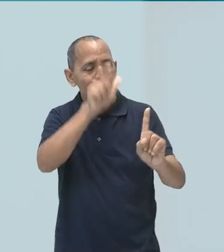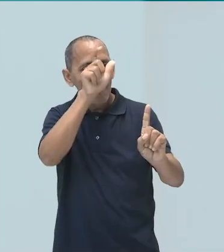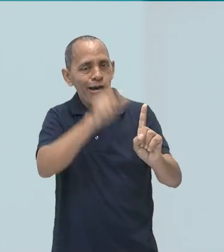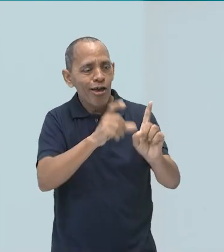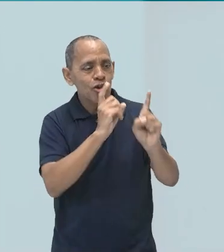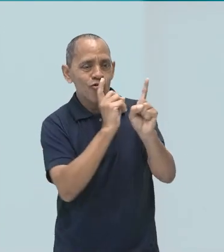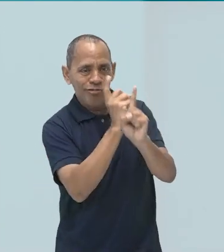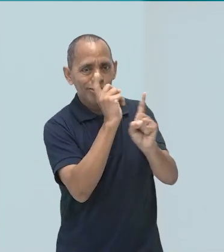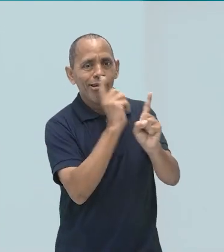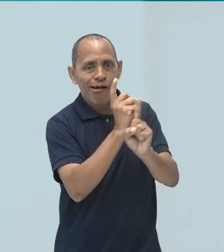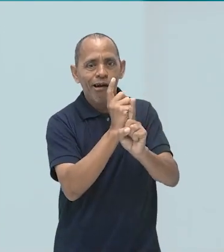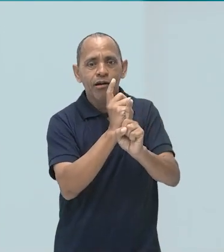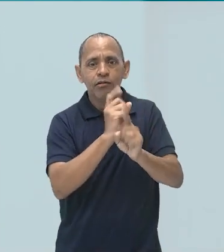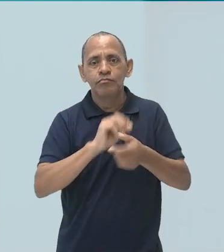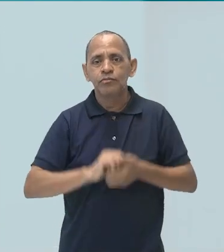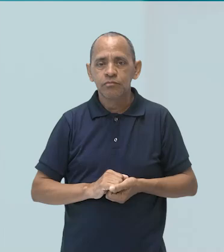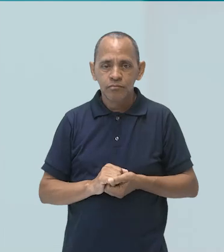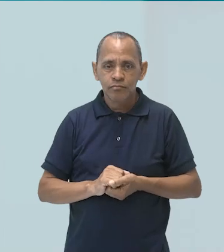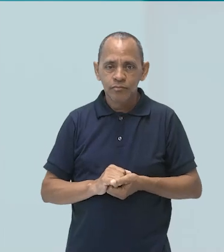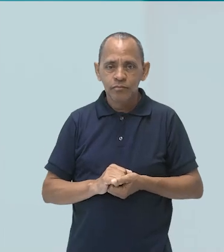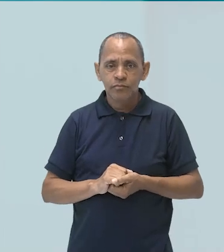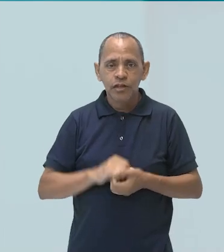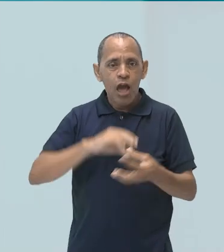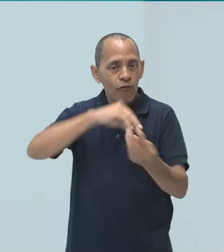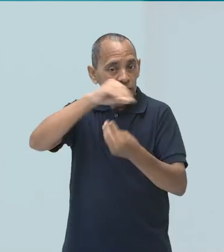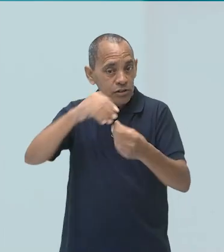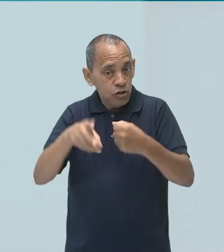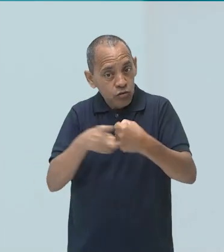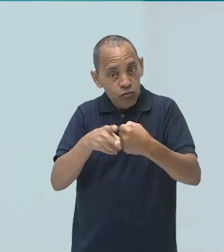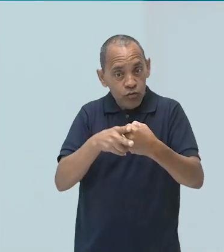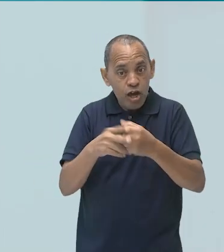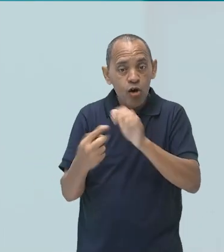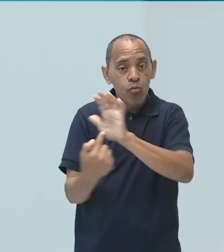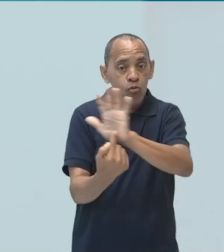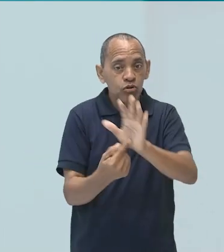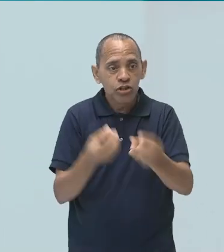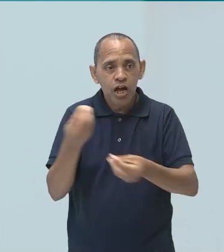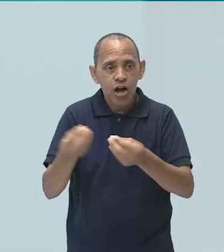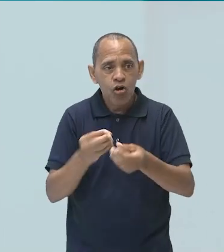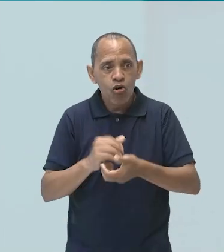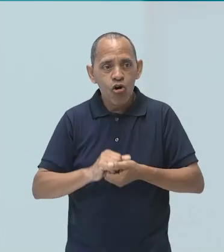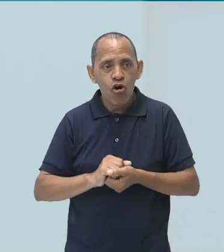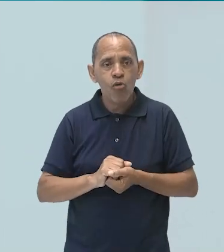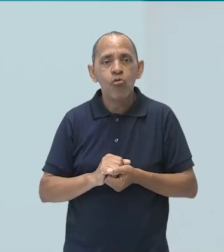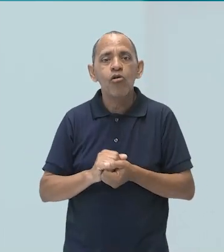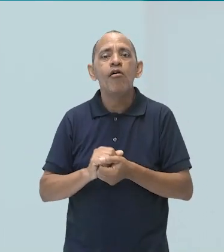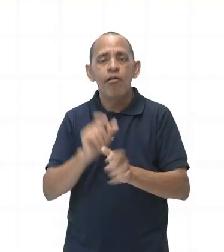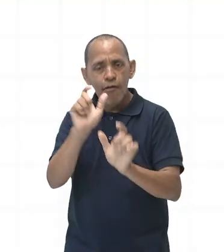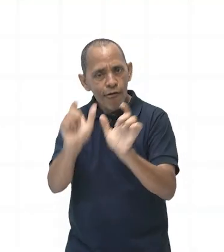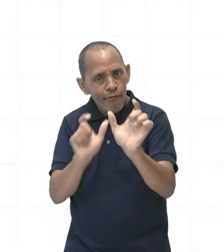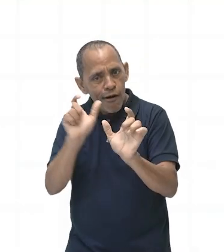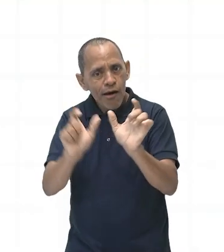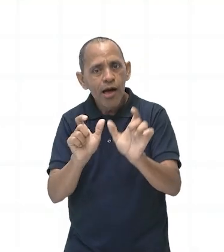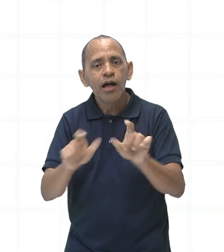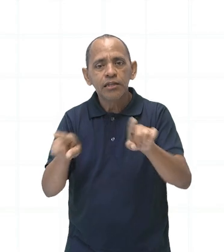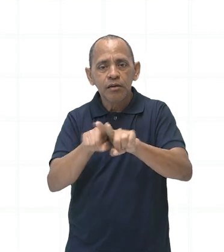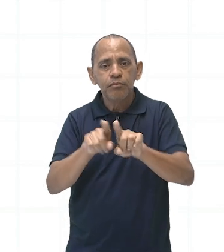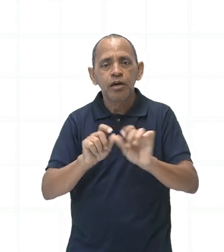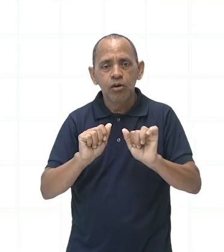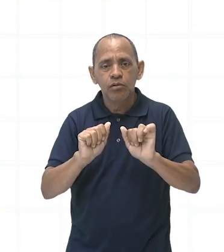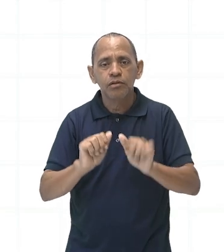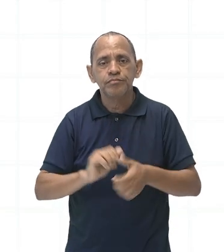enunciado verbal, pela flexão verbal, determinar esse sujeito. colocando aí o conceito desse tipo de